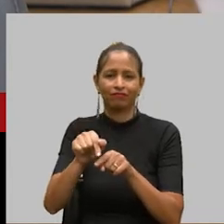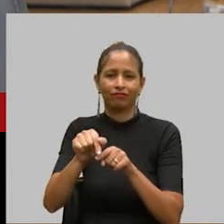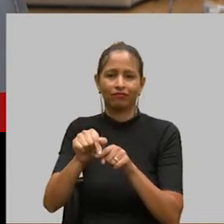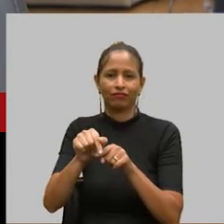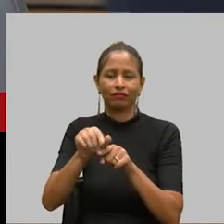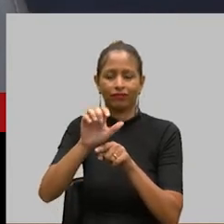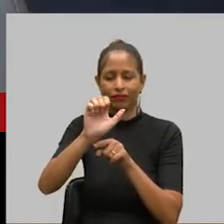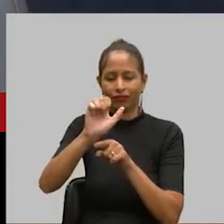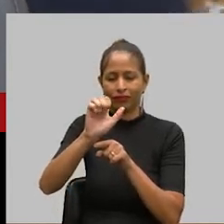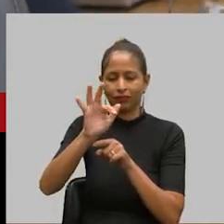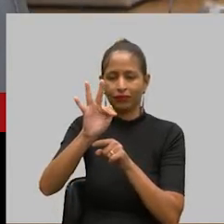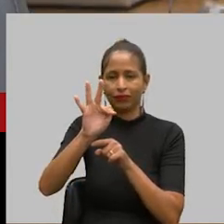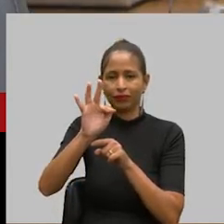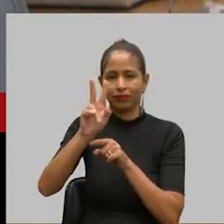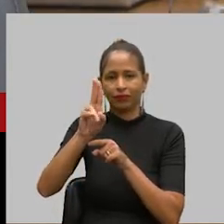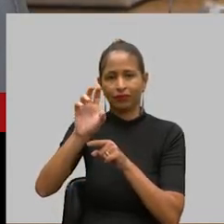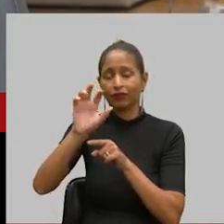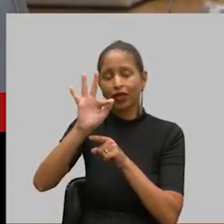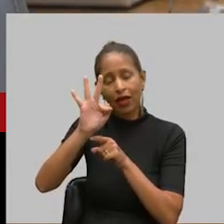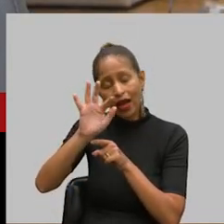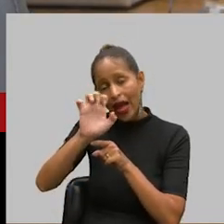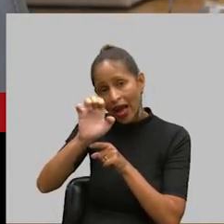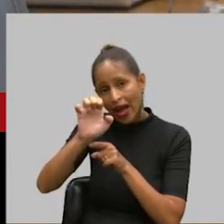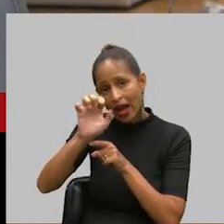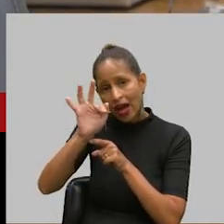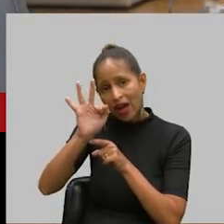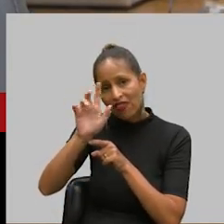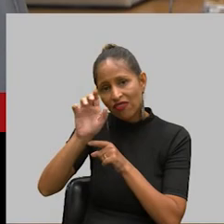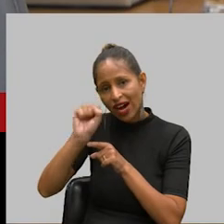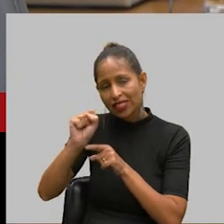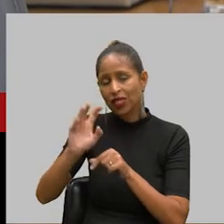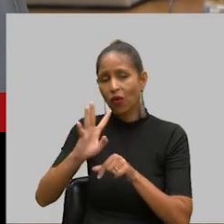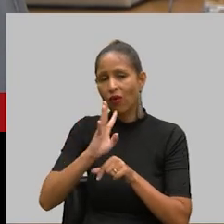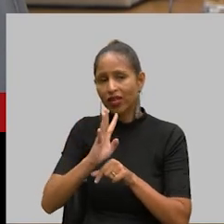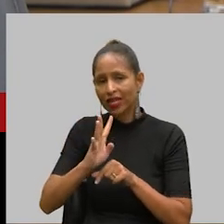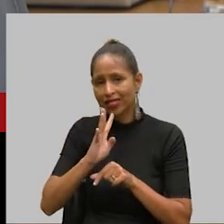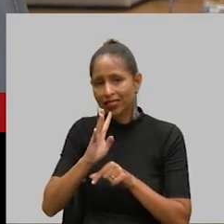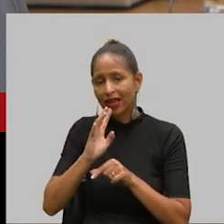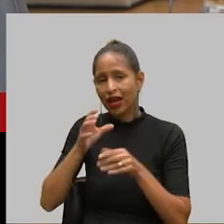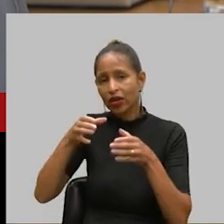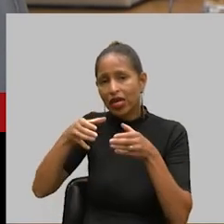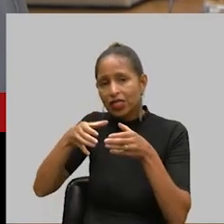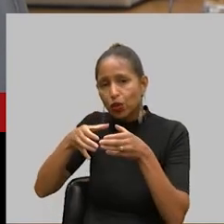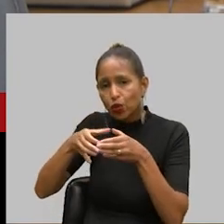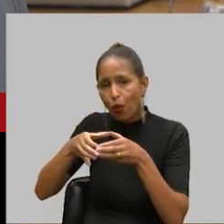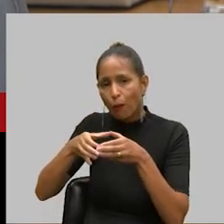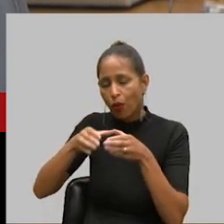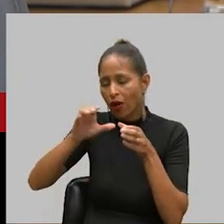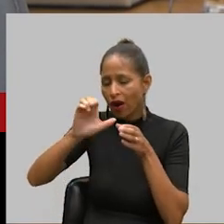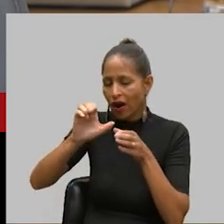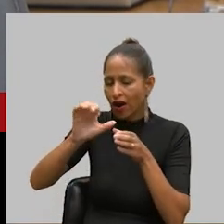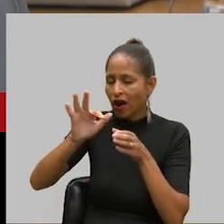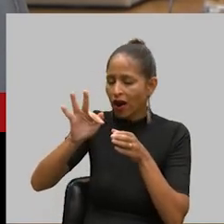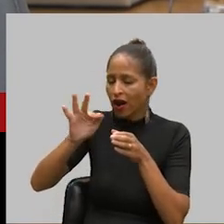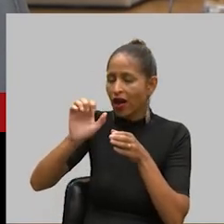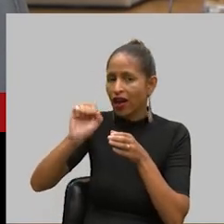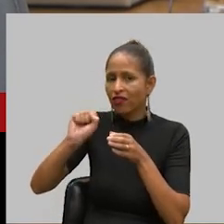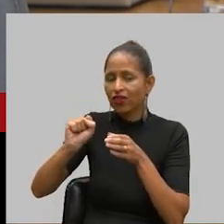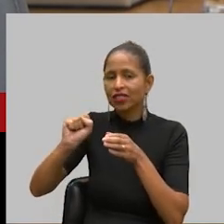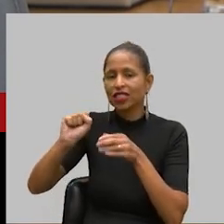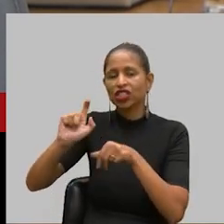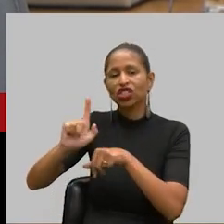zefas como território público reconhecer nas efas eh a